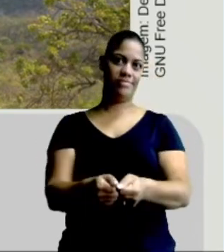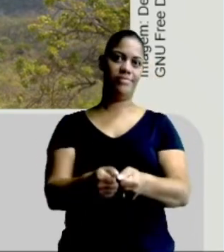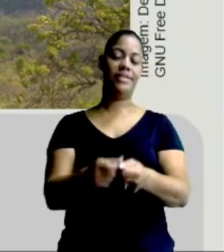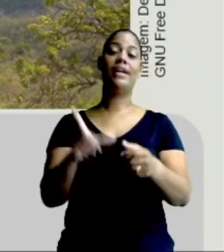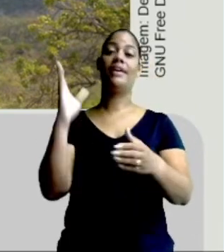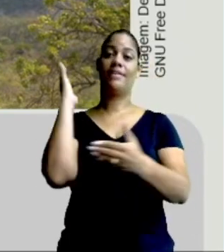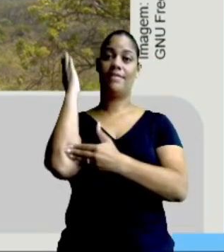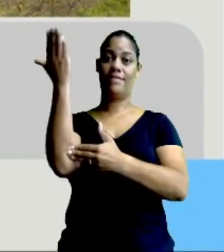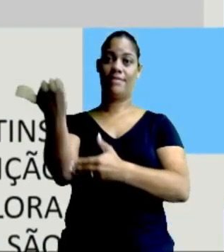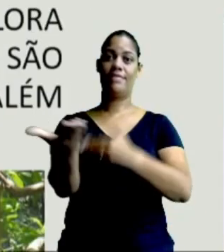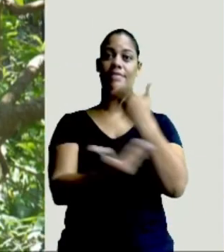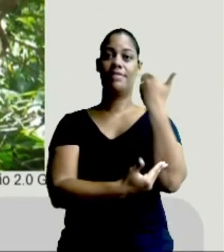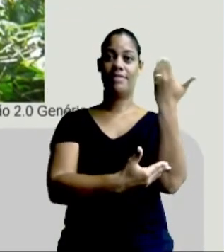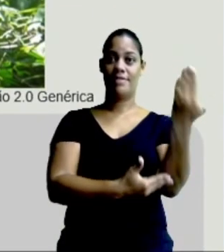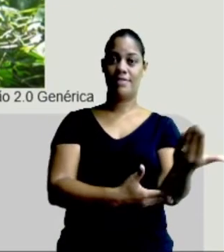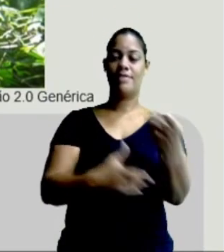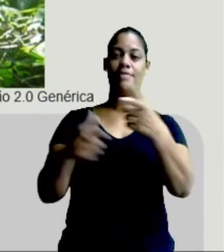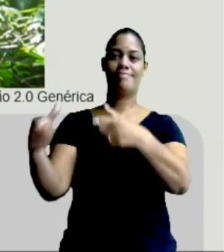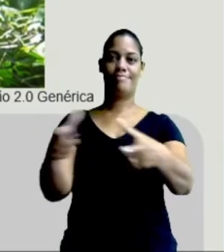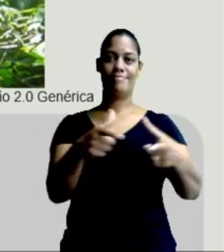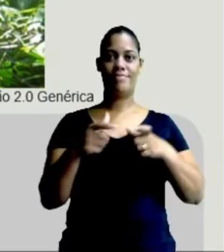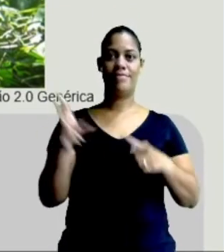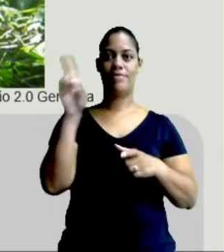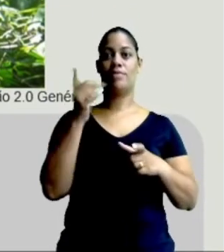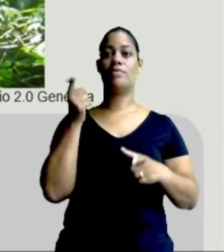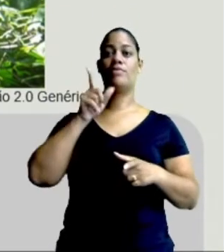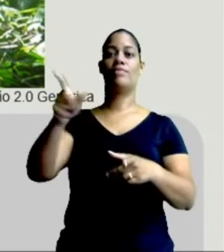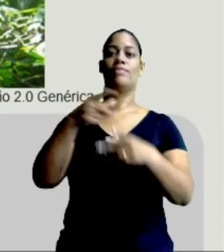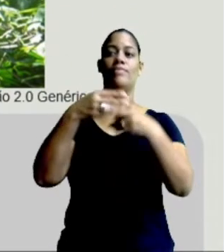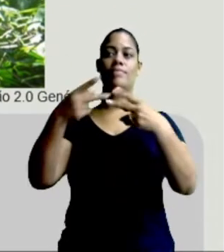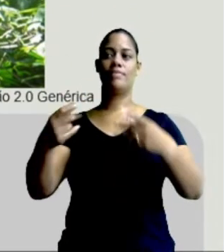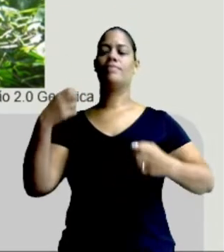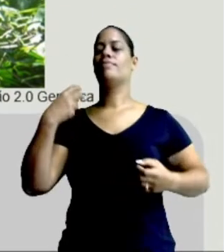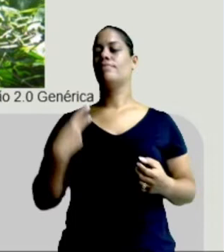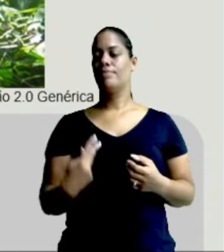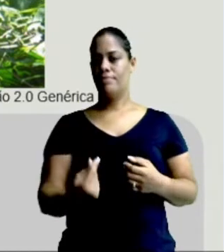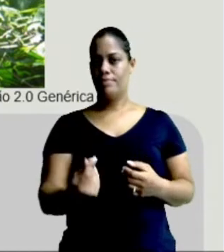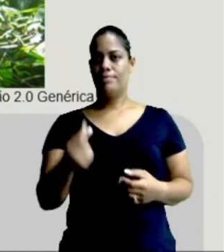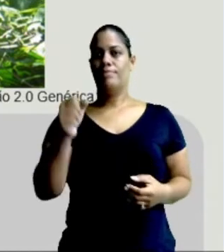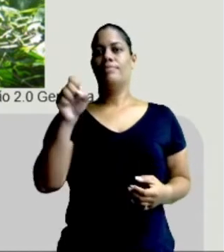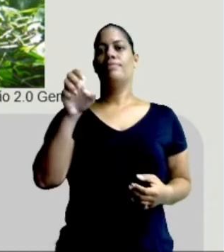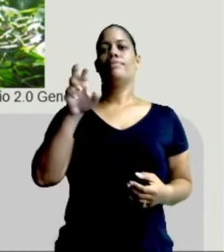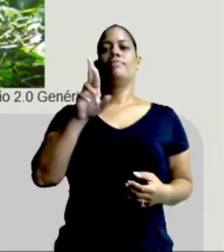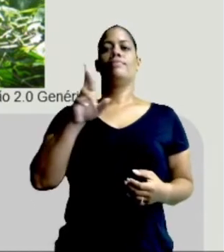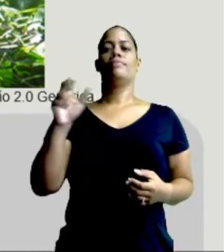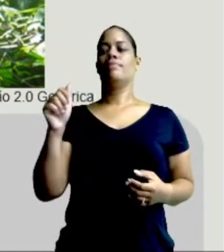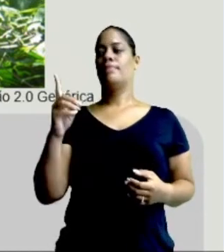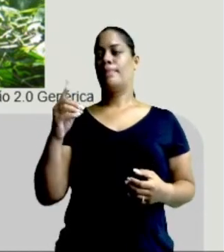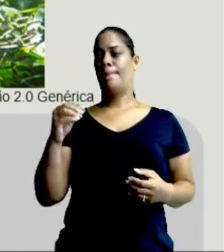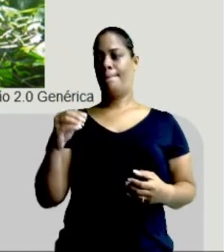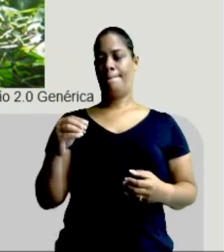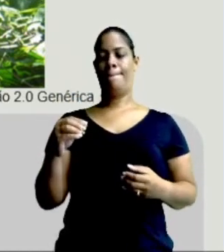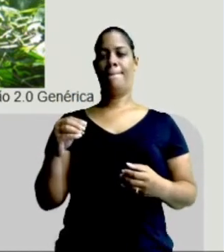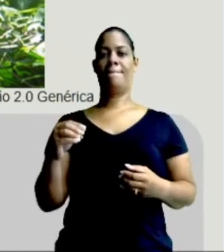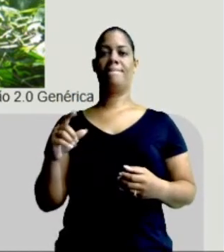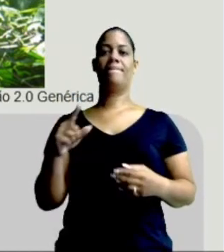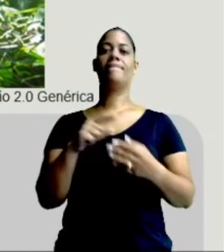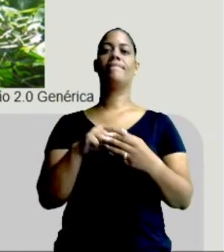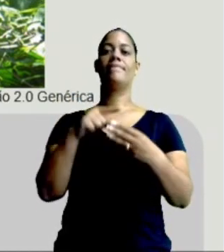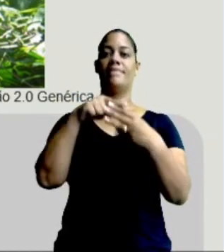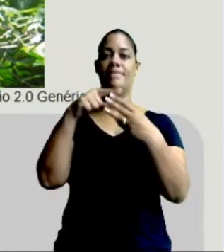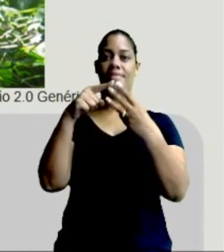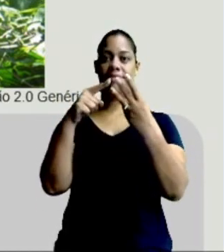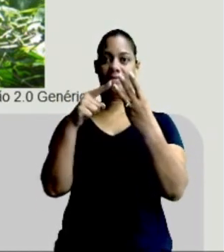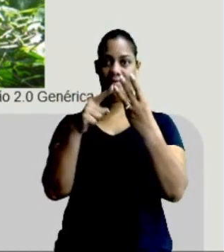desmatamento para esse tipo de criação, né? Continuando com o cerrado. Ele é cortado por 3 das